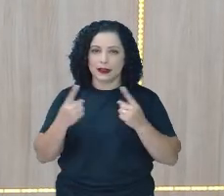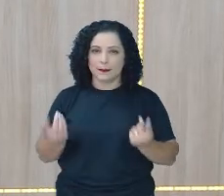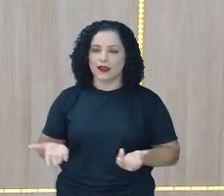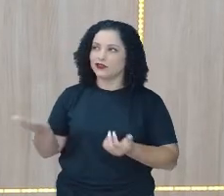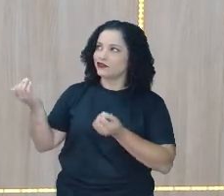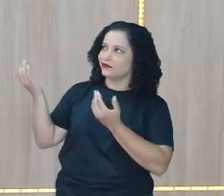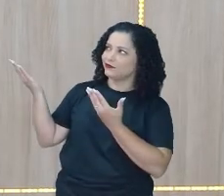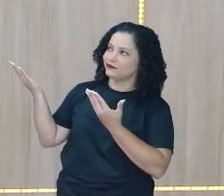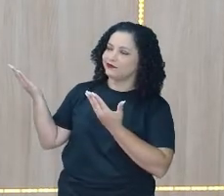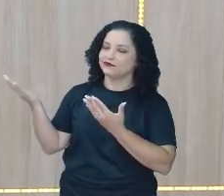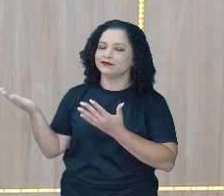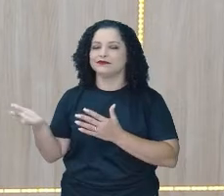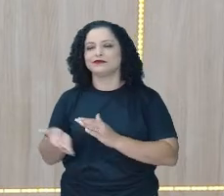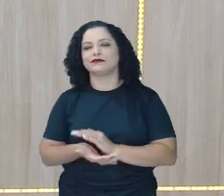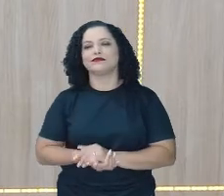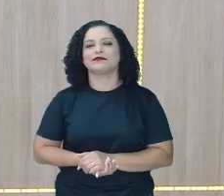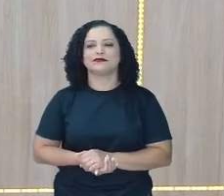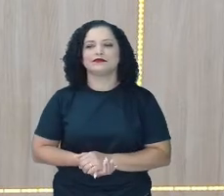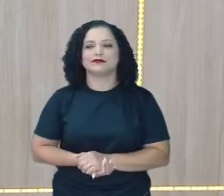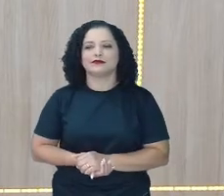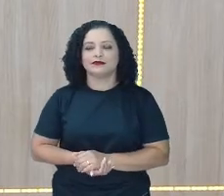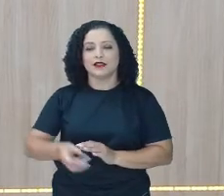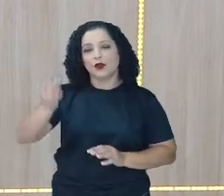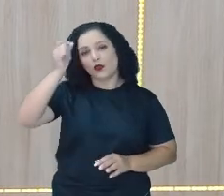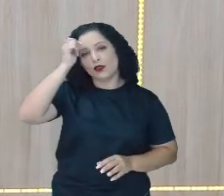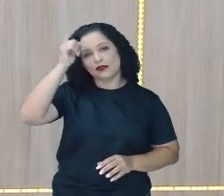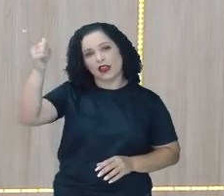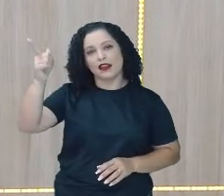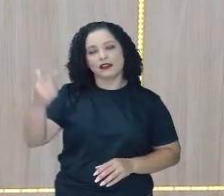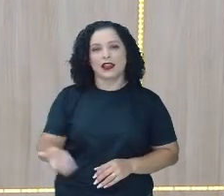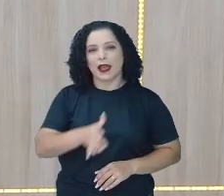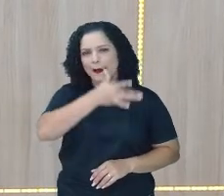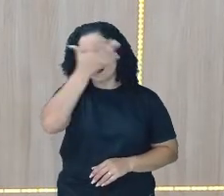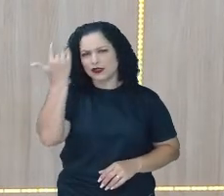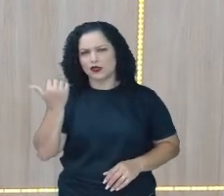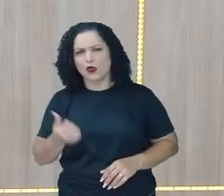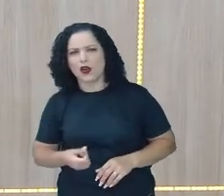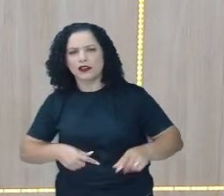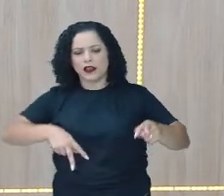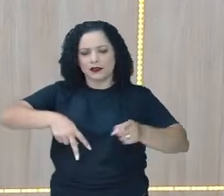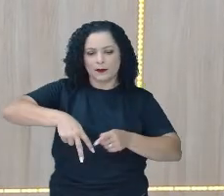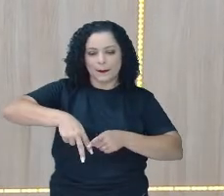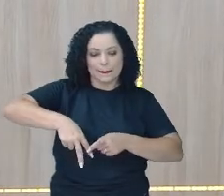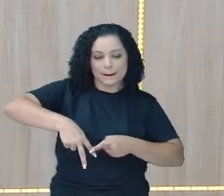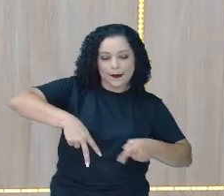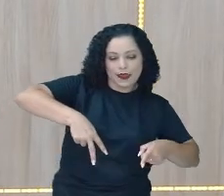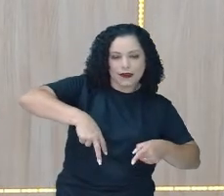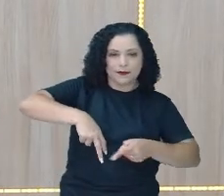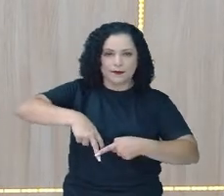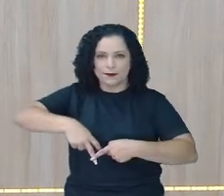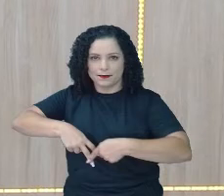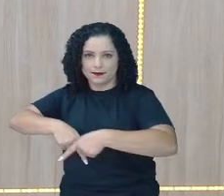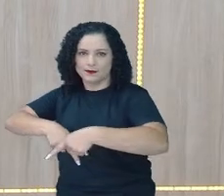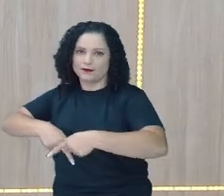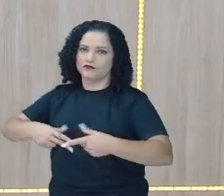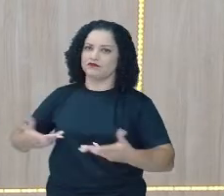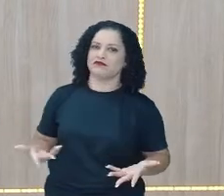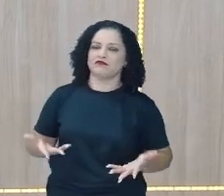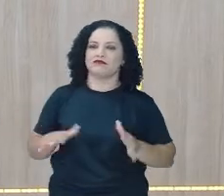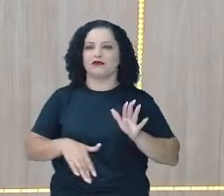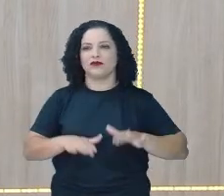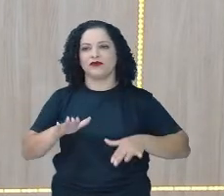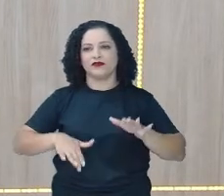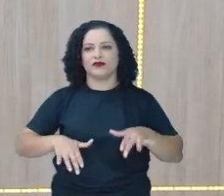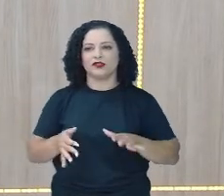tudo num bolo só. Acho que é porque a ideia de que se você é direito, você é esquerdo, né? E aí, deve ser dessa